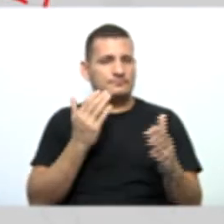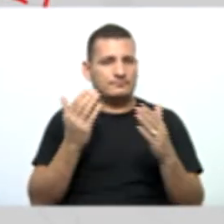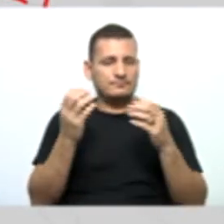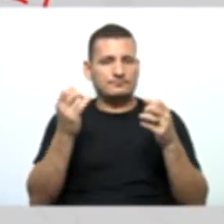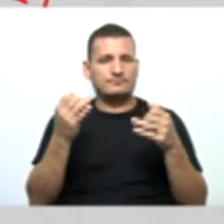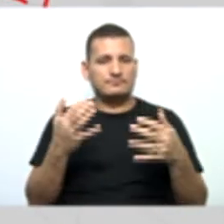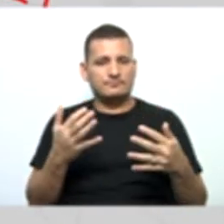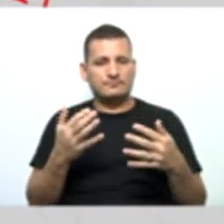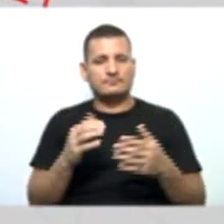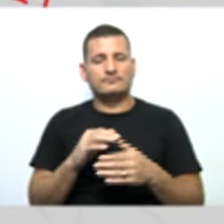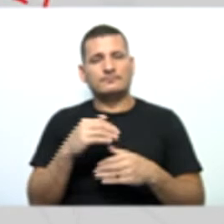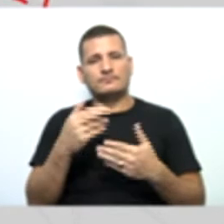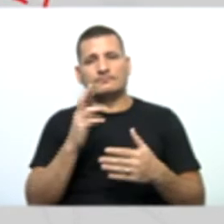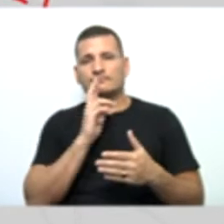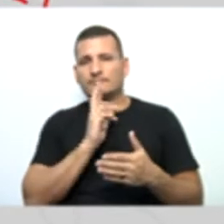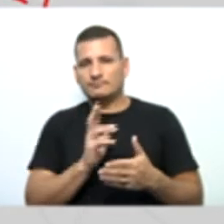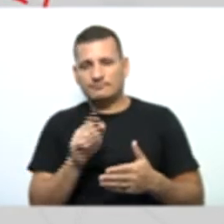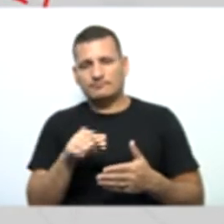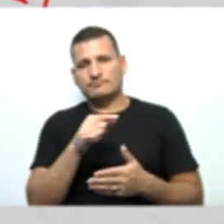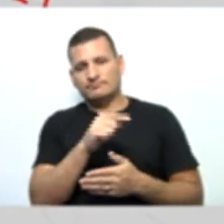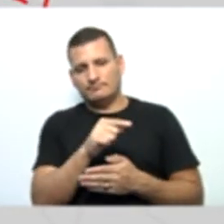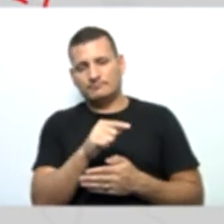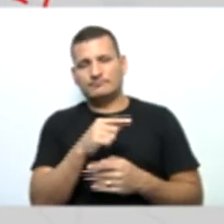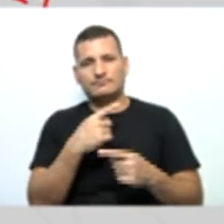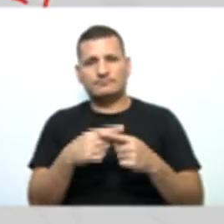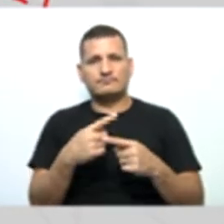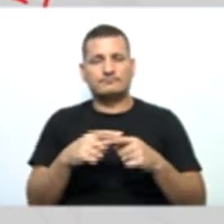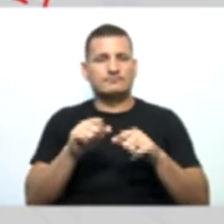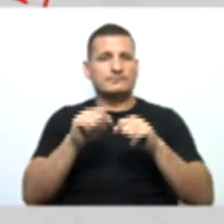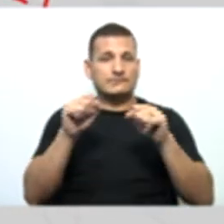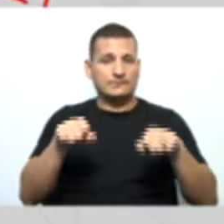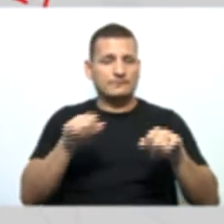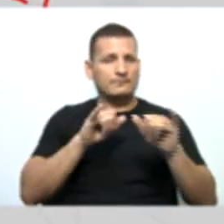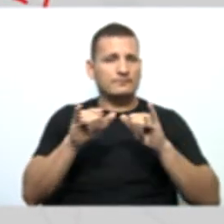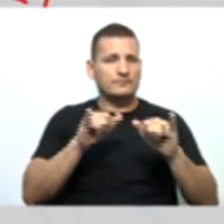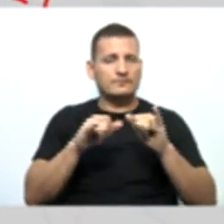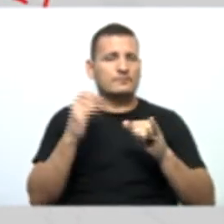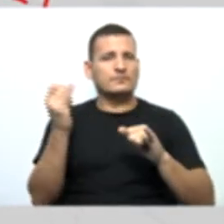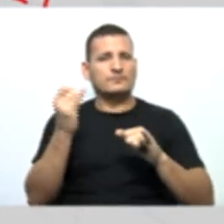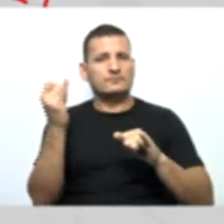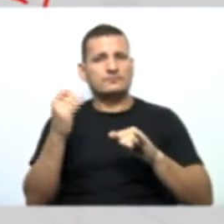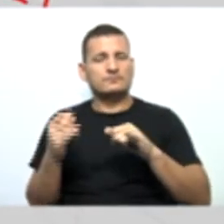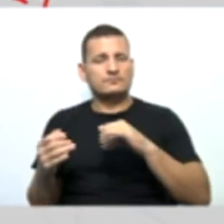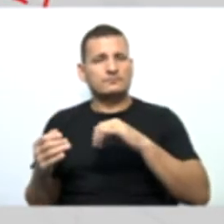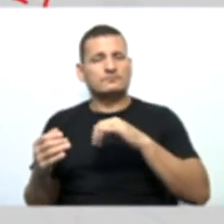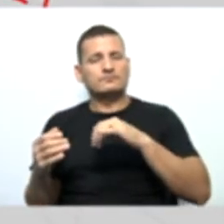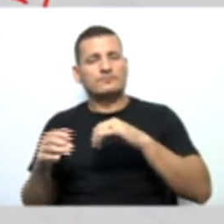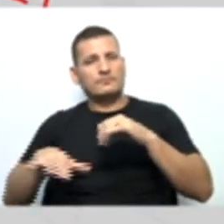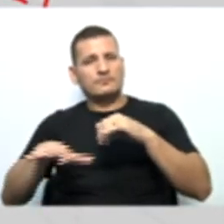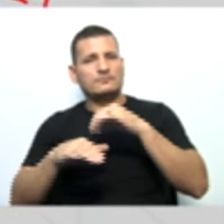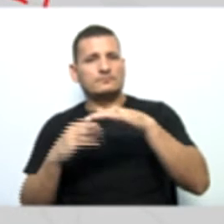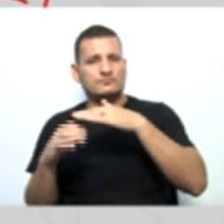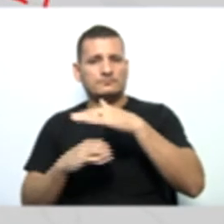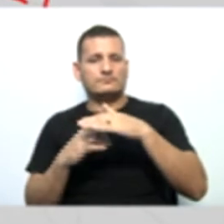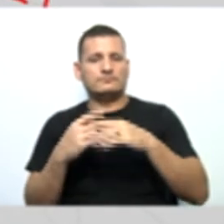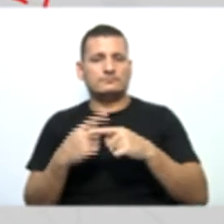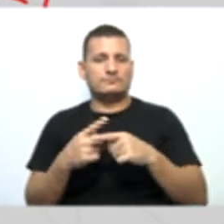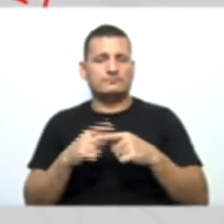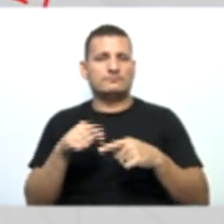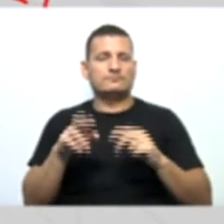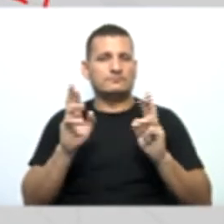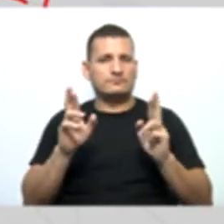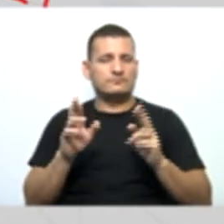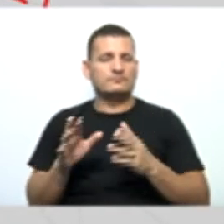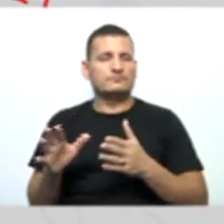análise. Então a resposta é essa, ó, porque os sistemas de informação são importantes no mundo do negócio. Que o sistema de informação é responsável pela